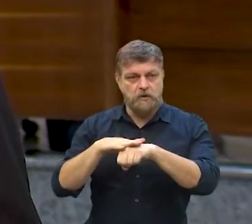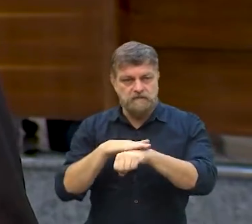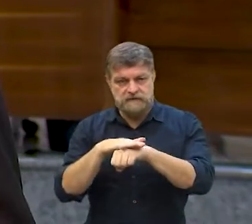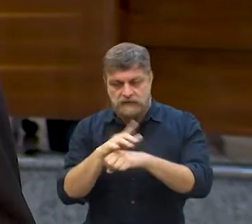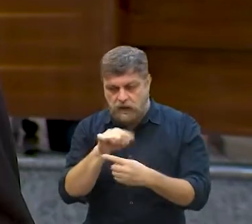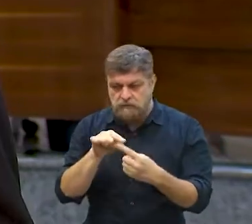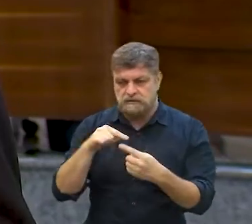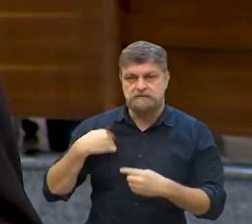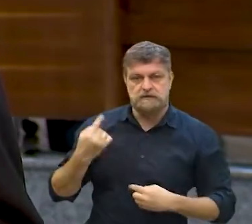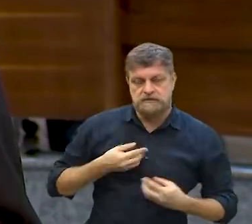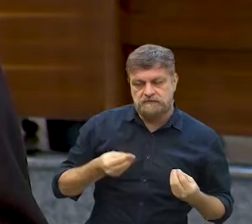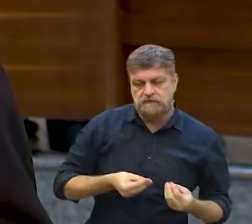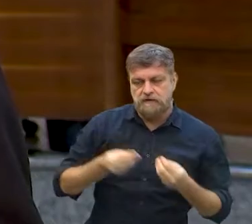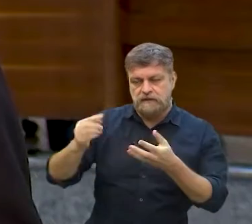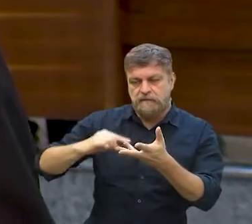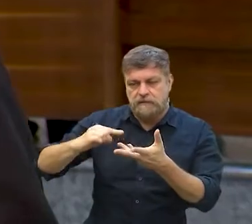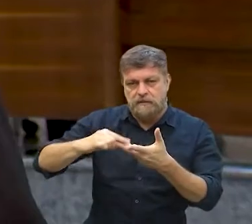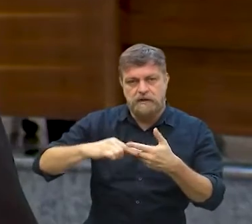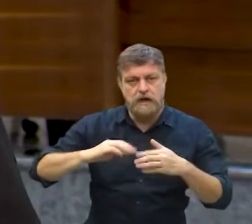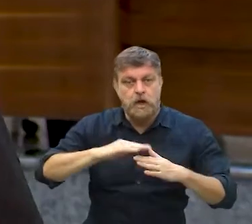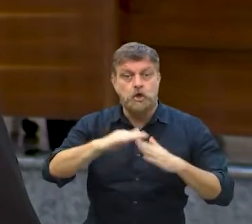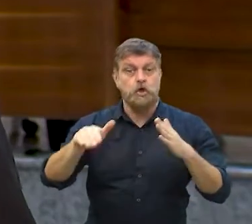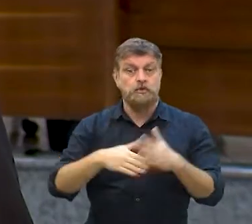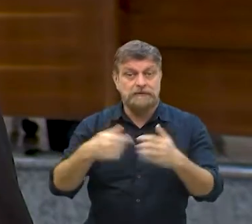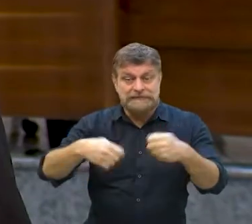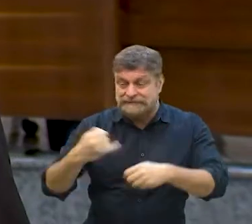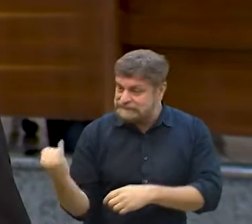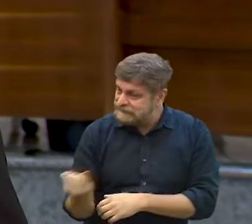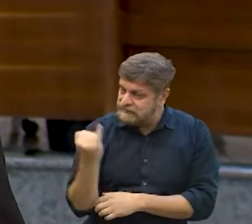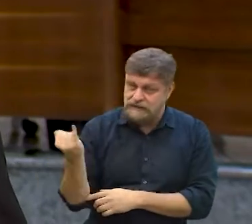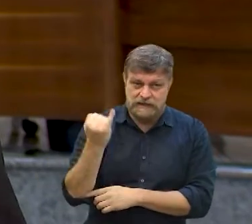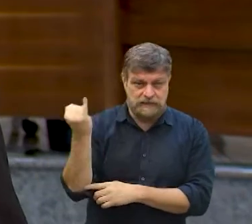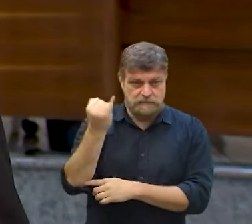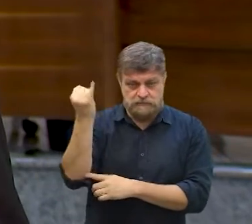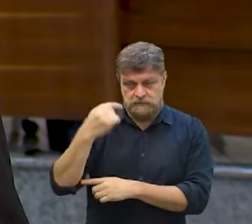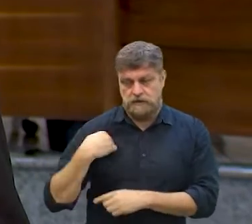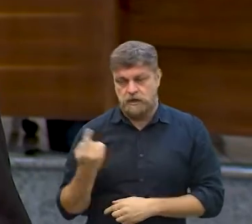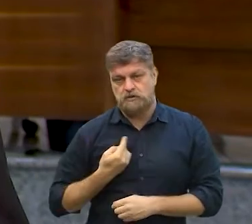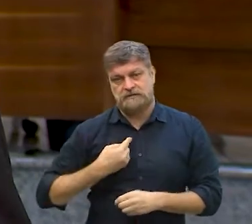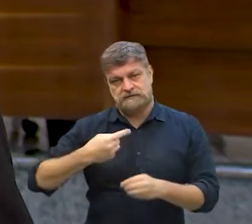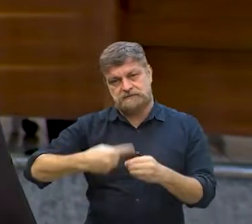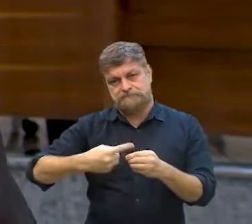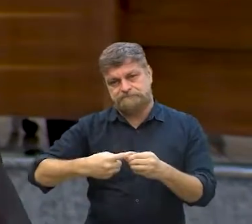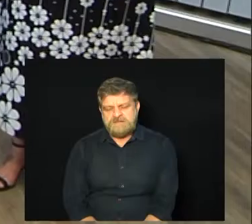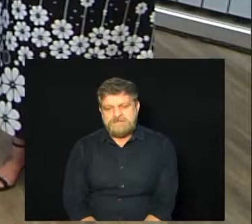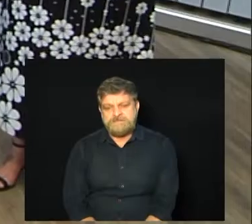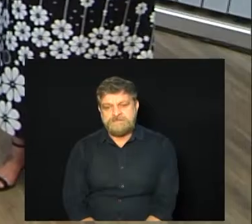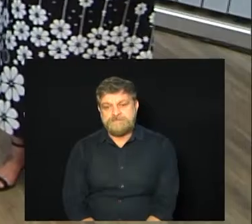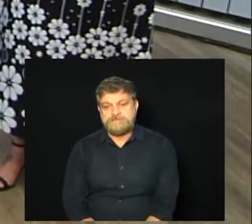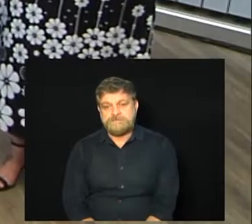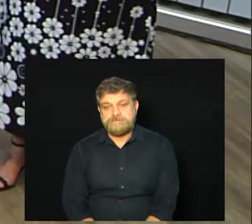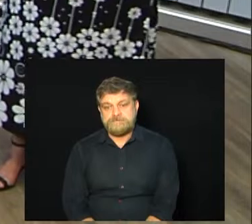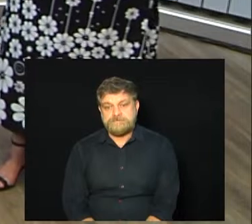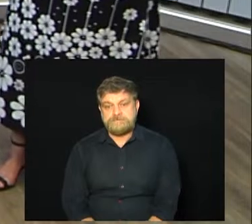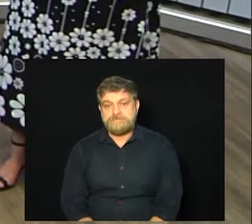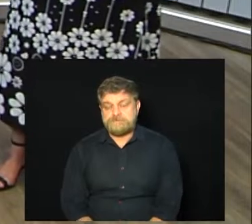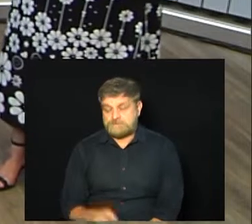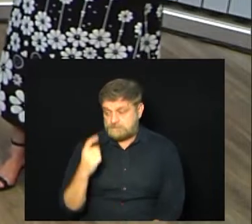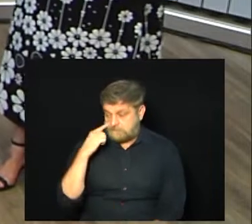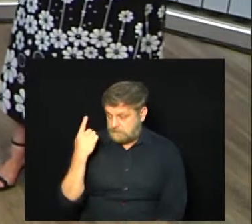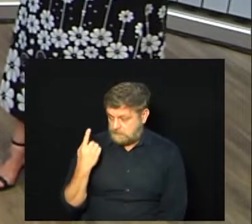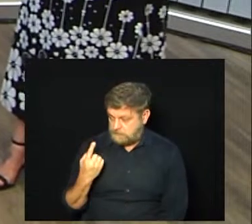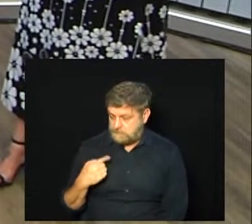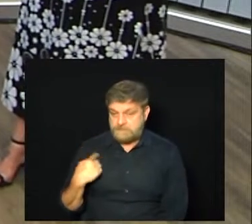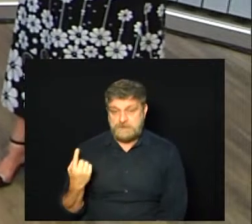parlamento, para onde nós vamos levar todas essas demandas, que são imprescindíveis para a nossa região. Mirna Abreu, hora de